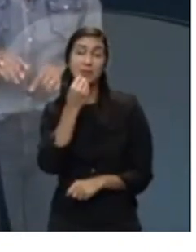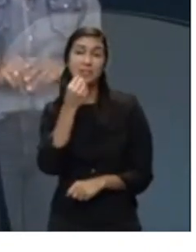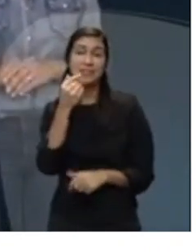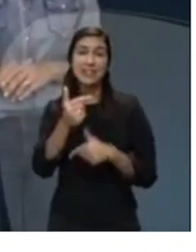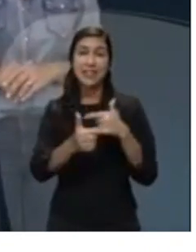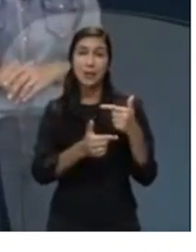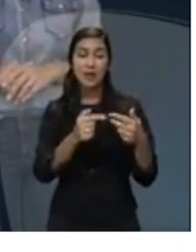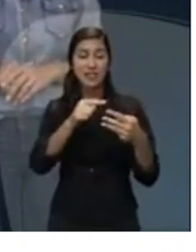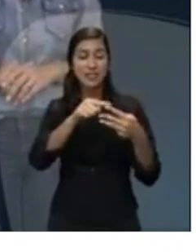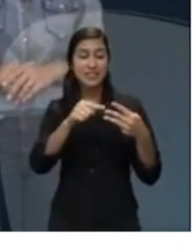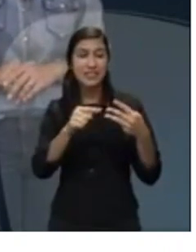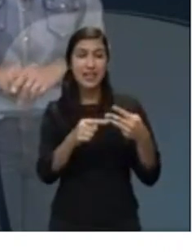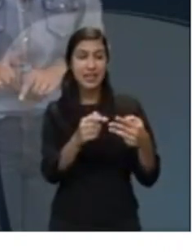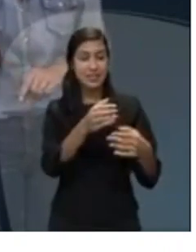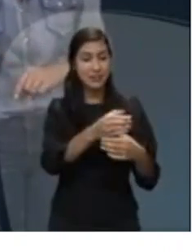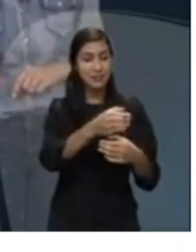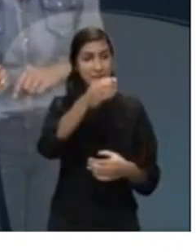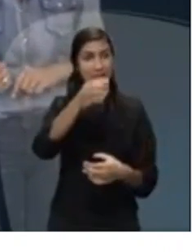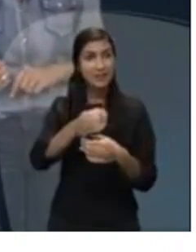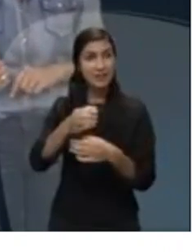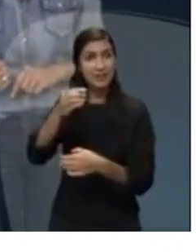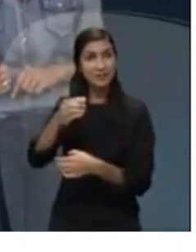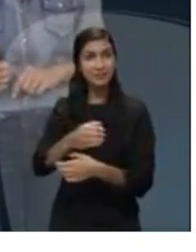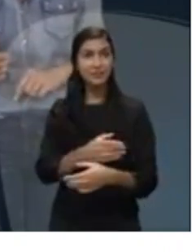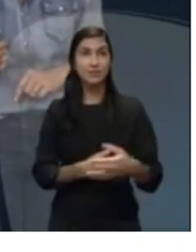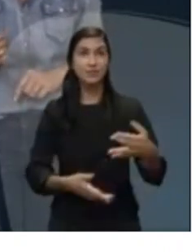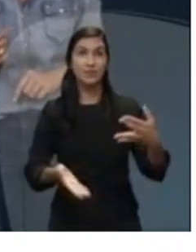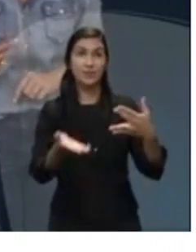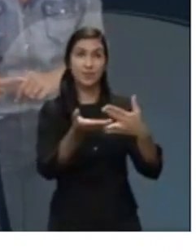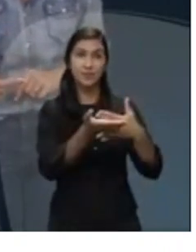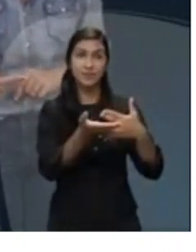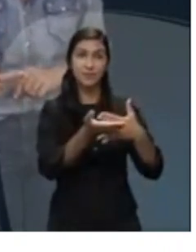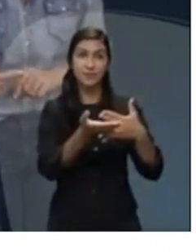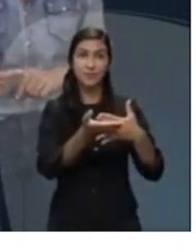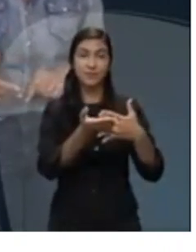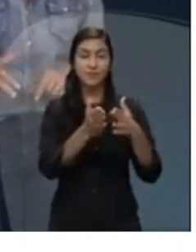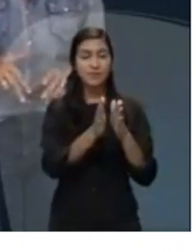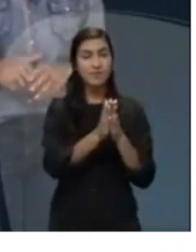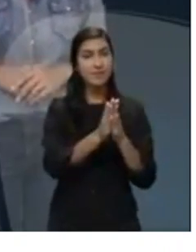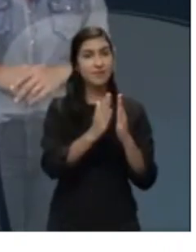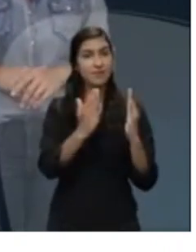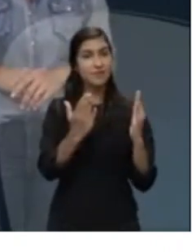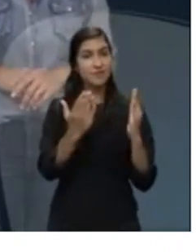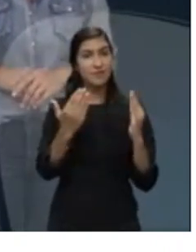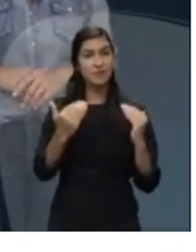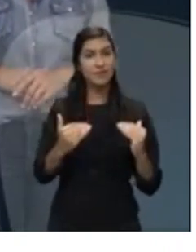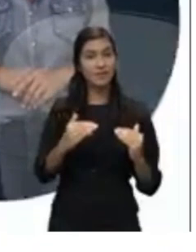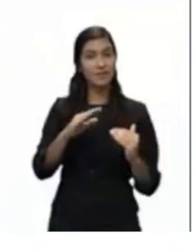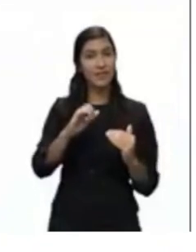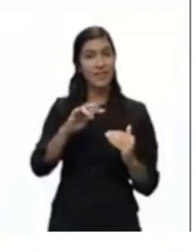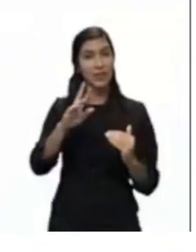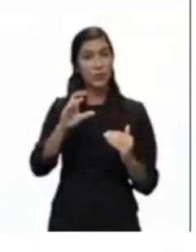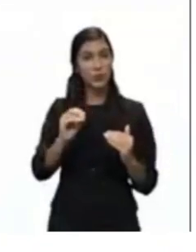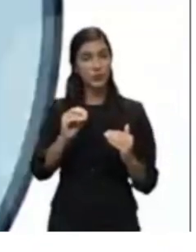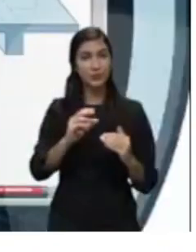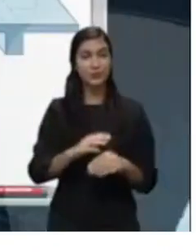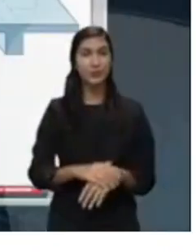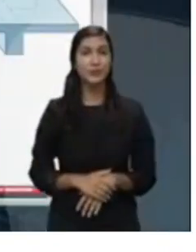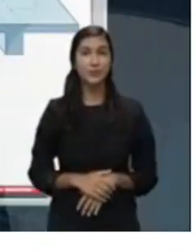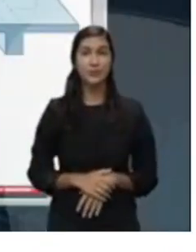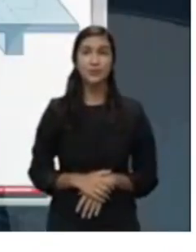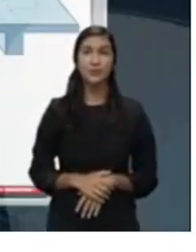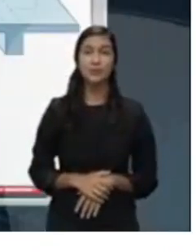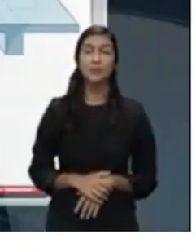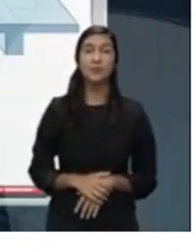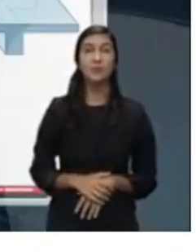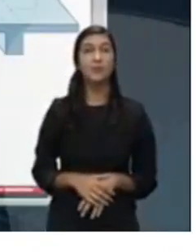os 3 tipos de pilares: os intermediários, os de extremidade e os pilares de canto. Os